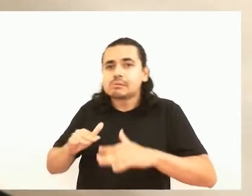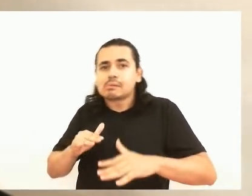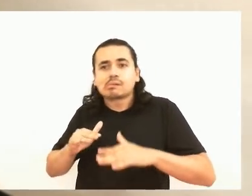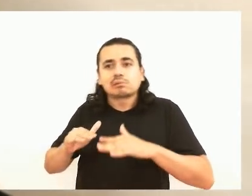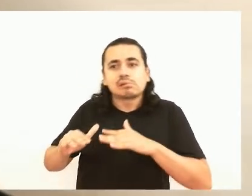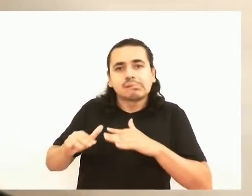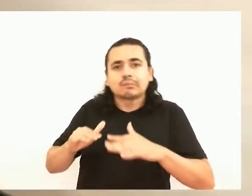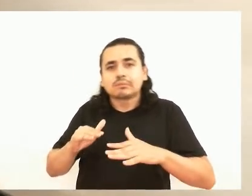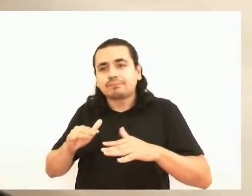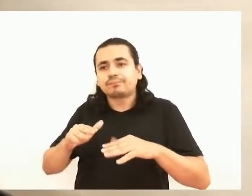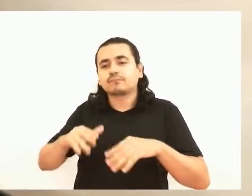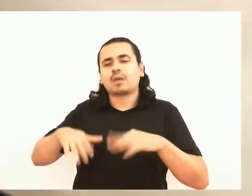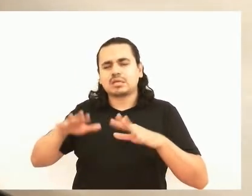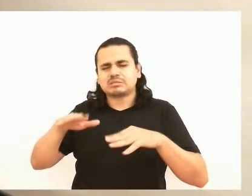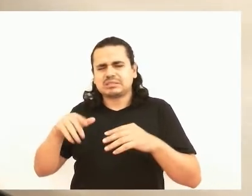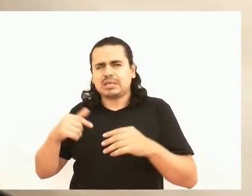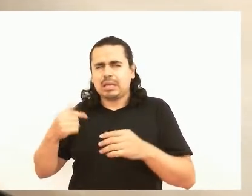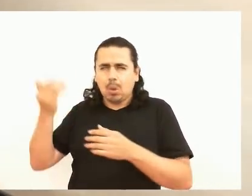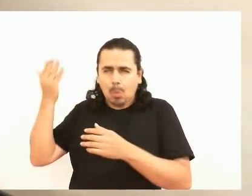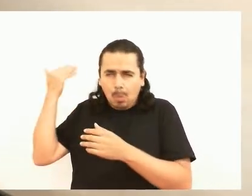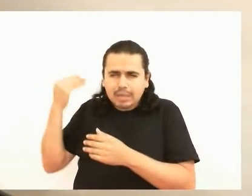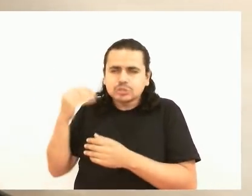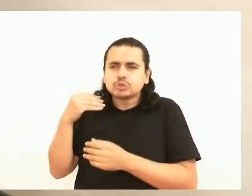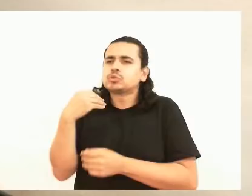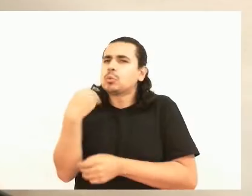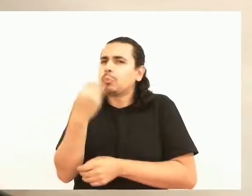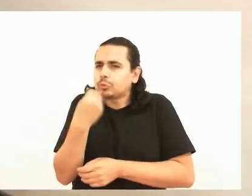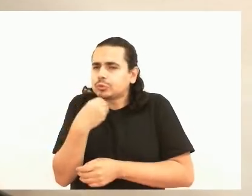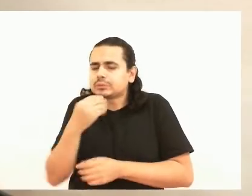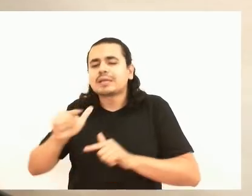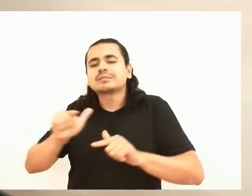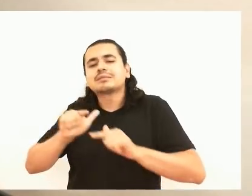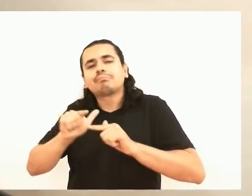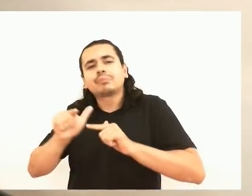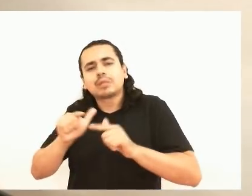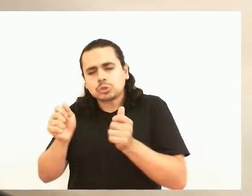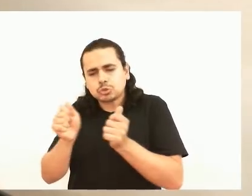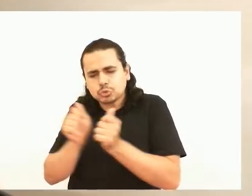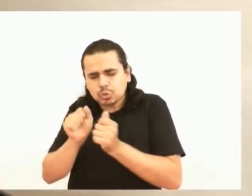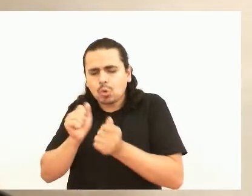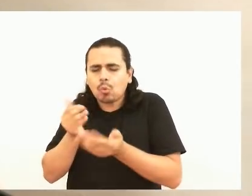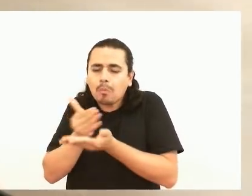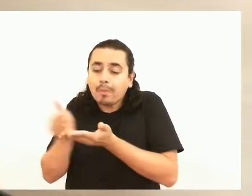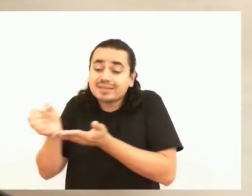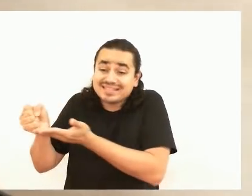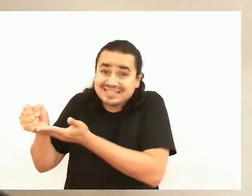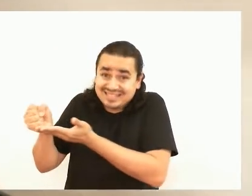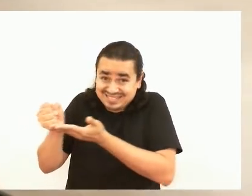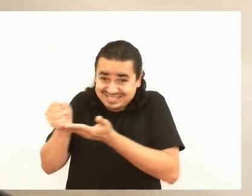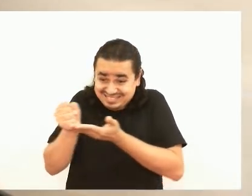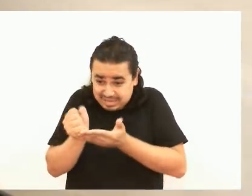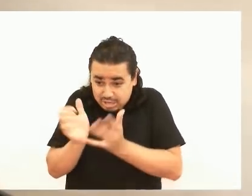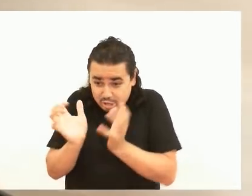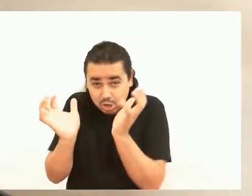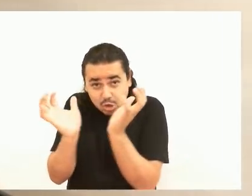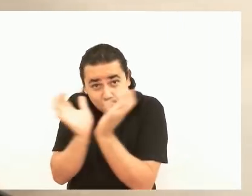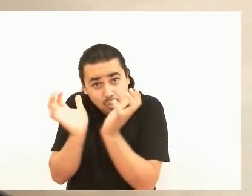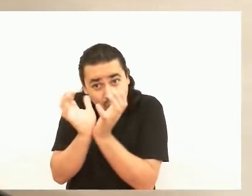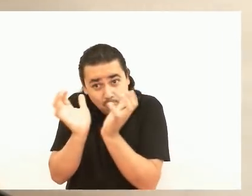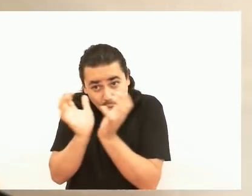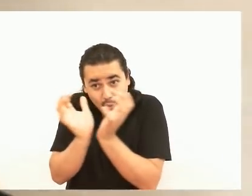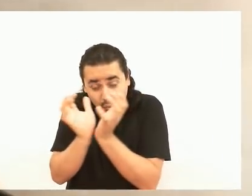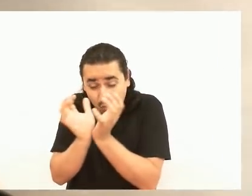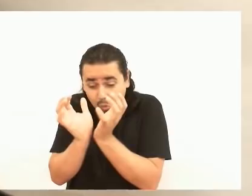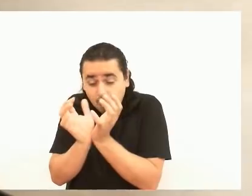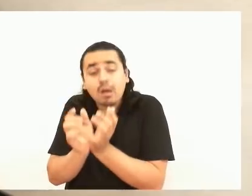eu vou eu tive experiência oportunidade experiência de trabalhar eu vou trazendo o grupo para